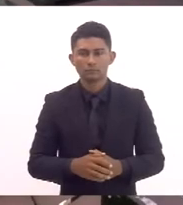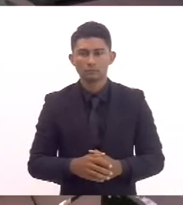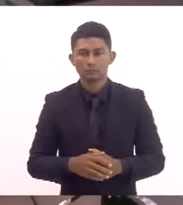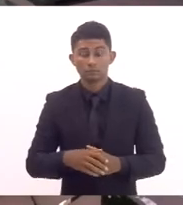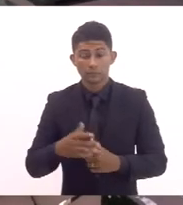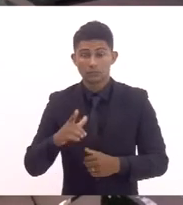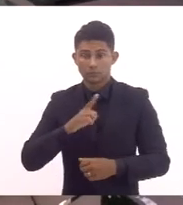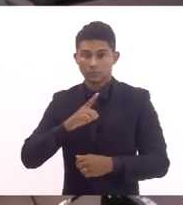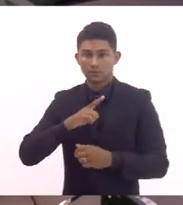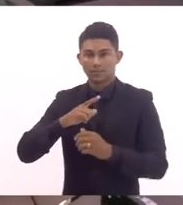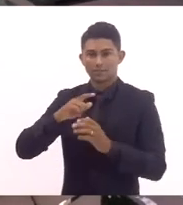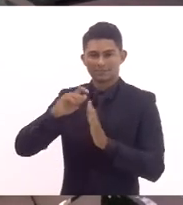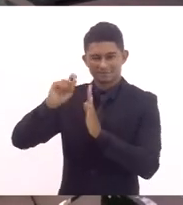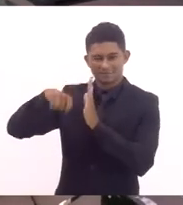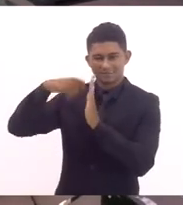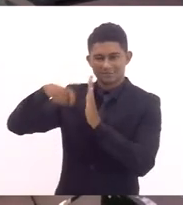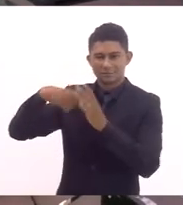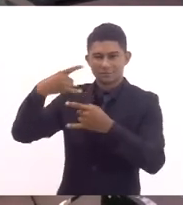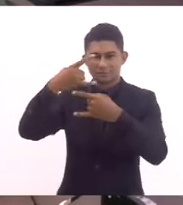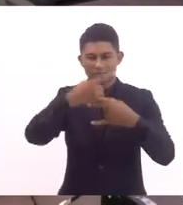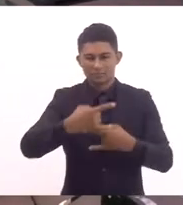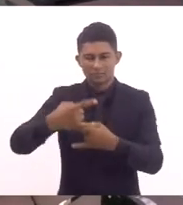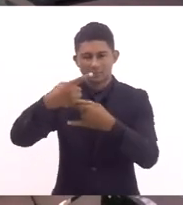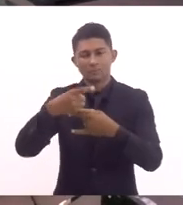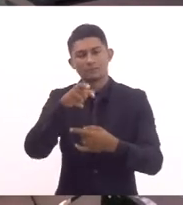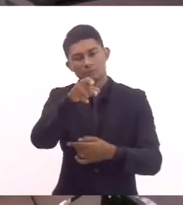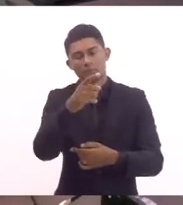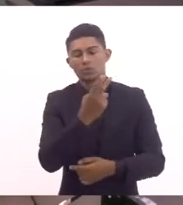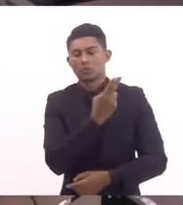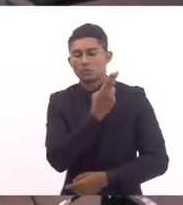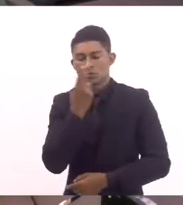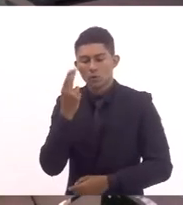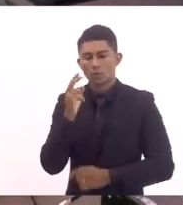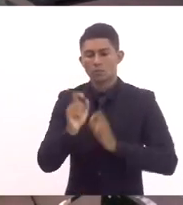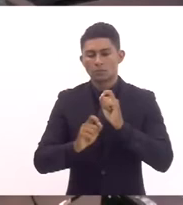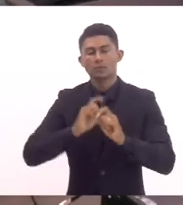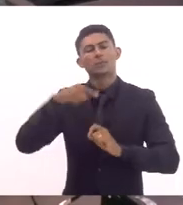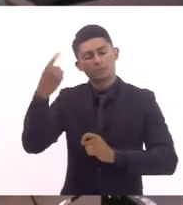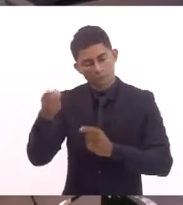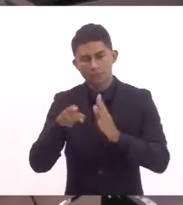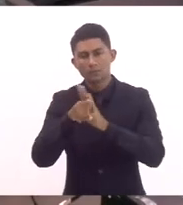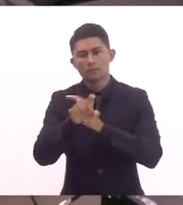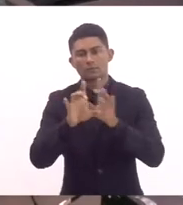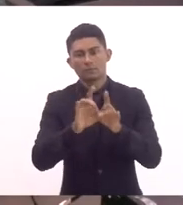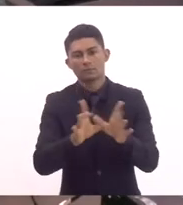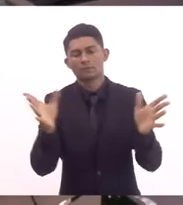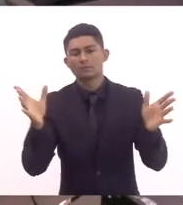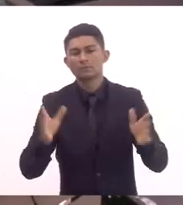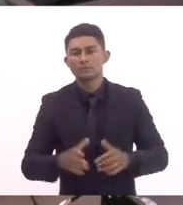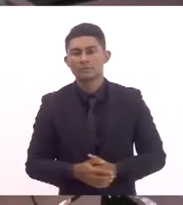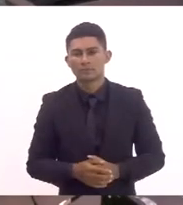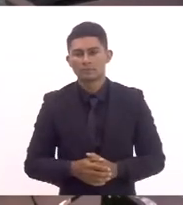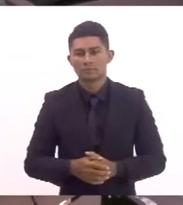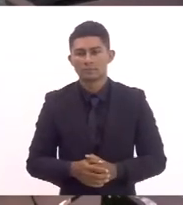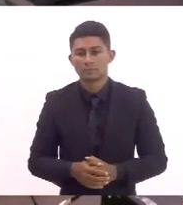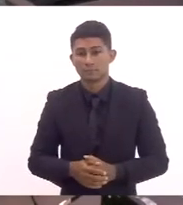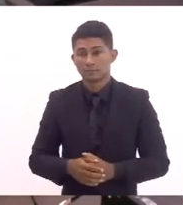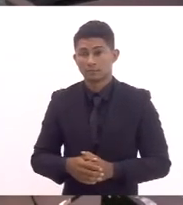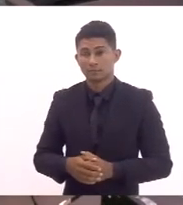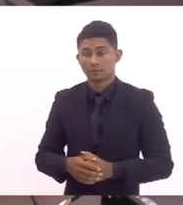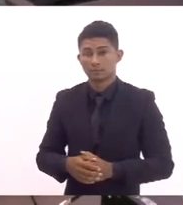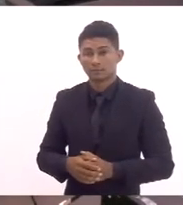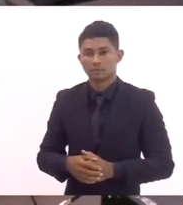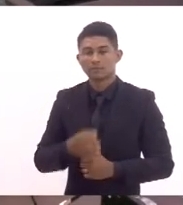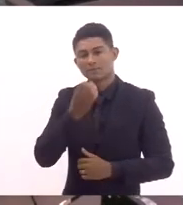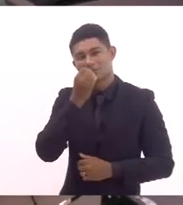sendo gravado e transmitido ao vivo por favor se apresente e hoje uso da palavra E aí deixa eu sou a Isa